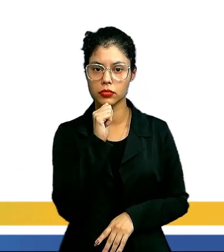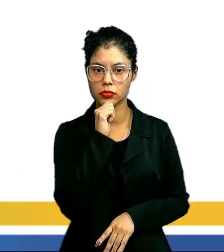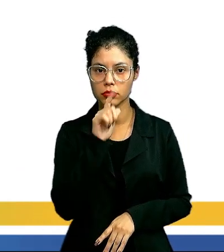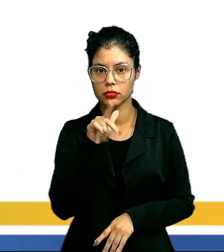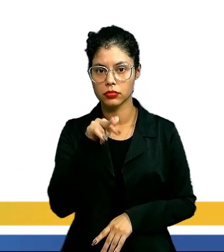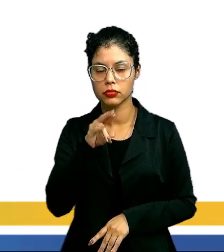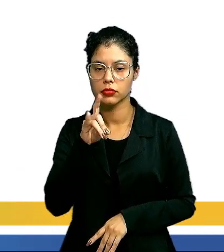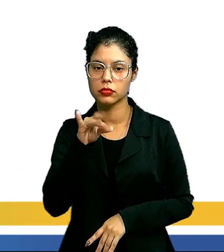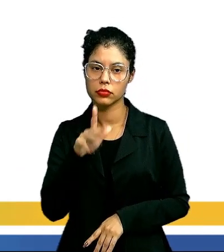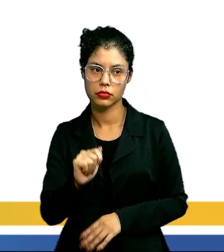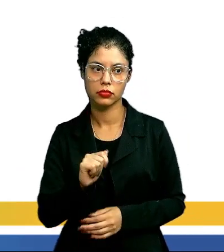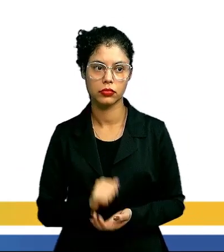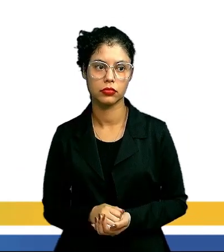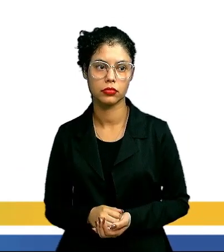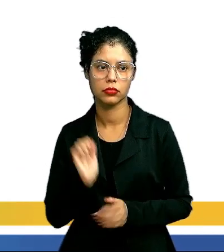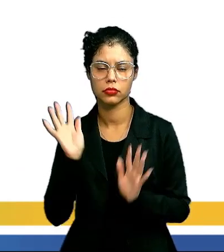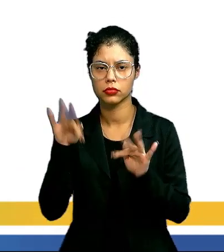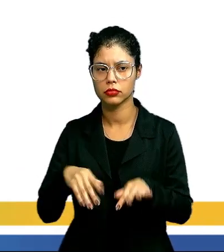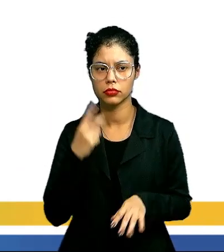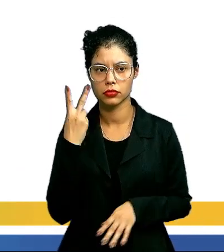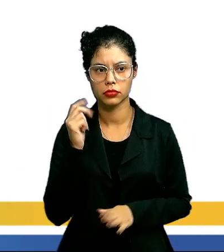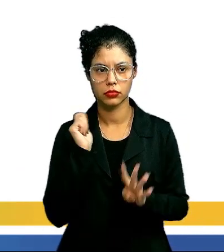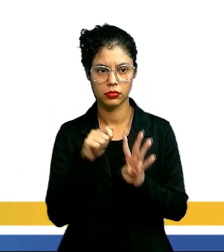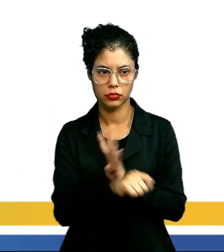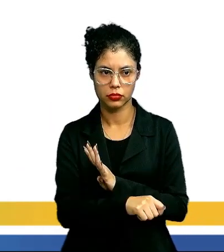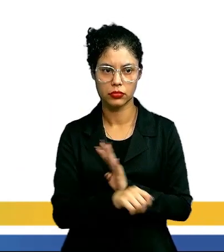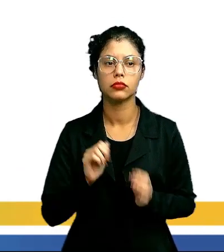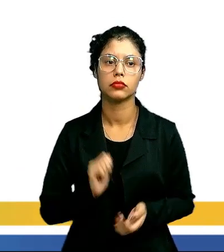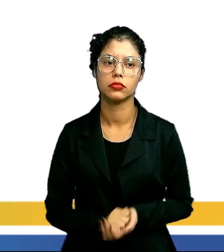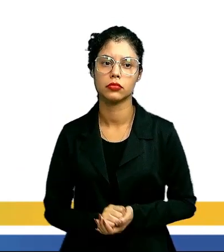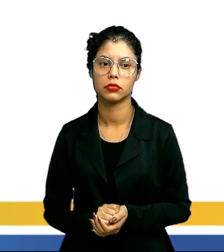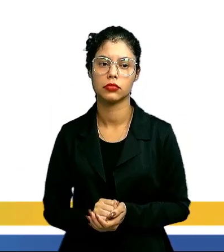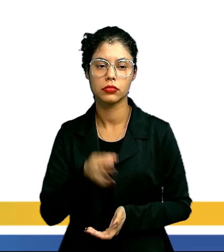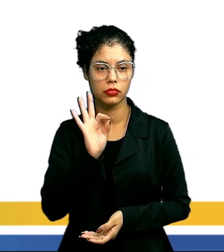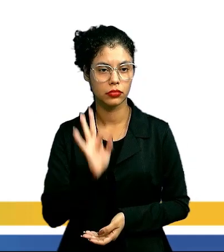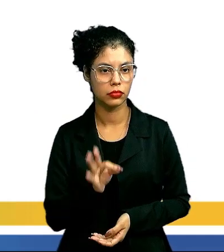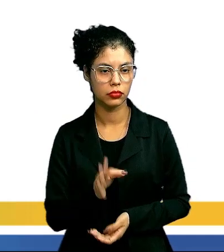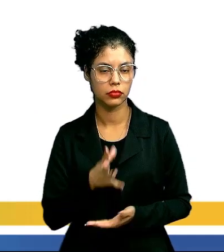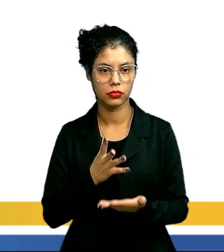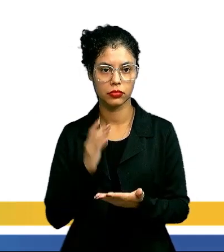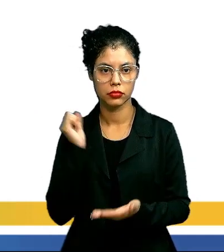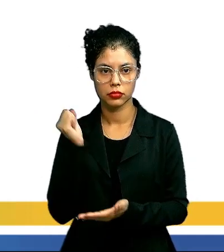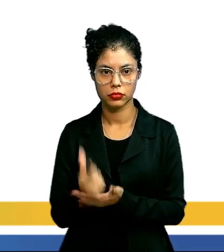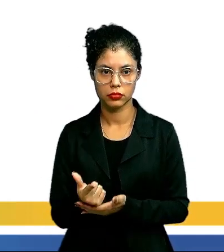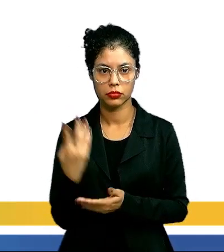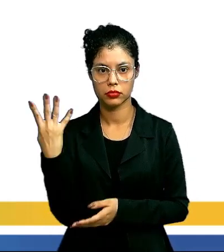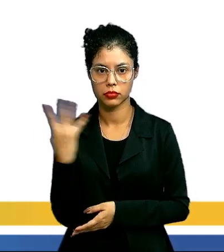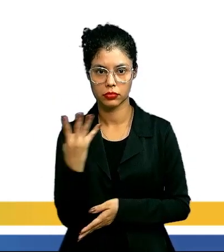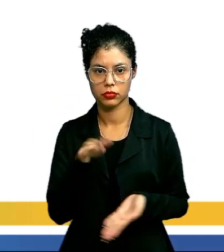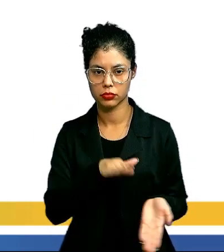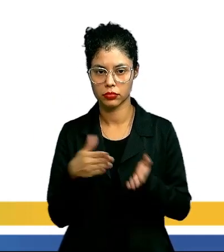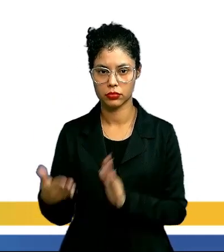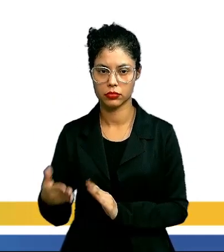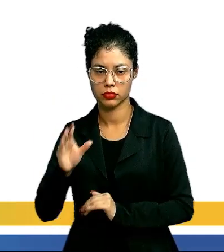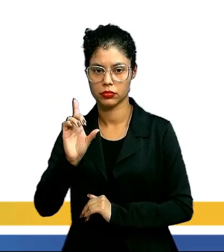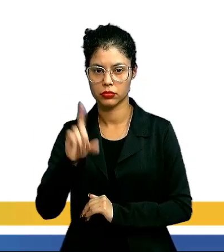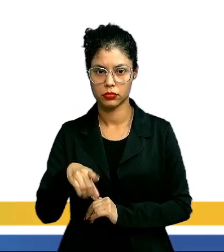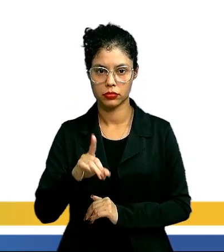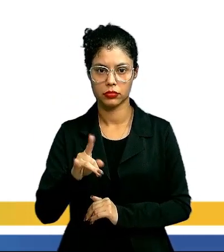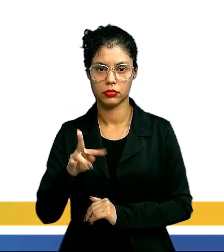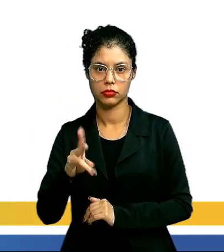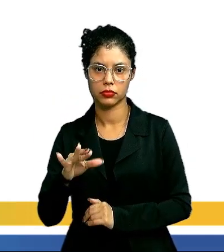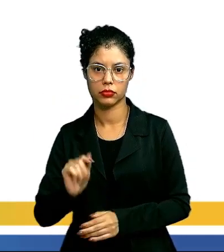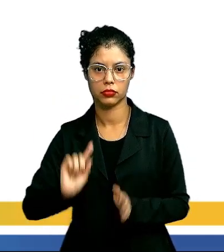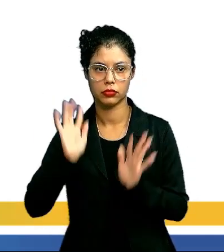comprometendo sem liquidá-la ao fim de dois meses ficou acertado que ela pagaria quarta parte do débito